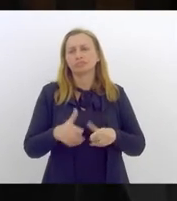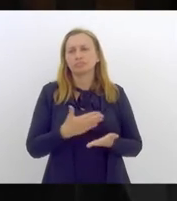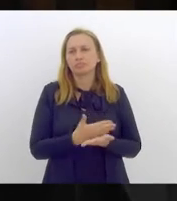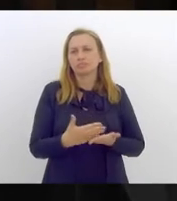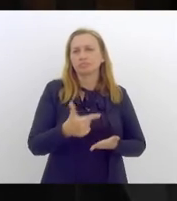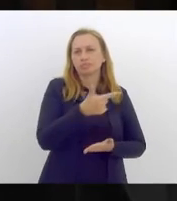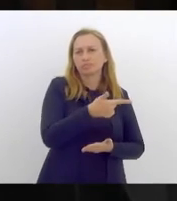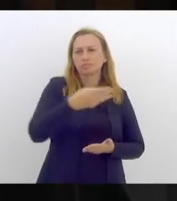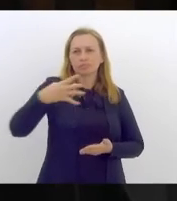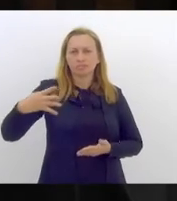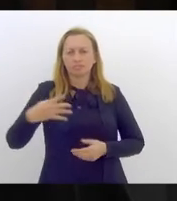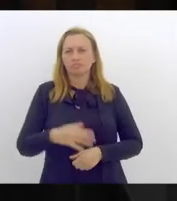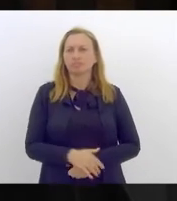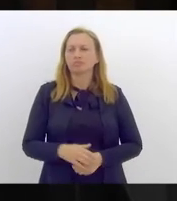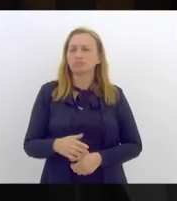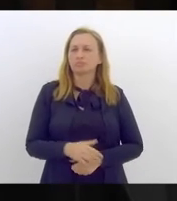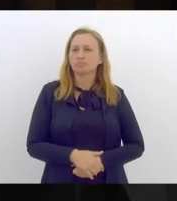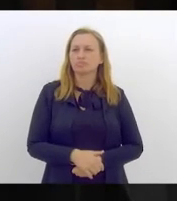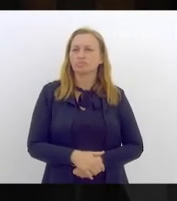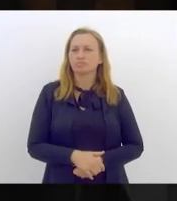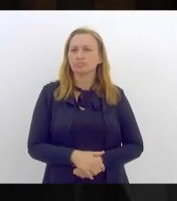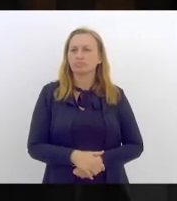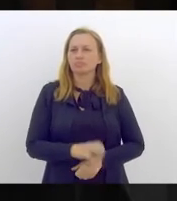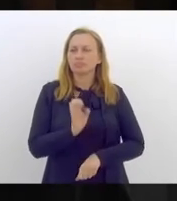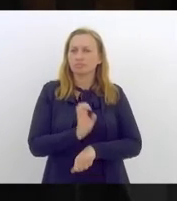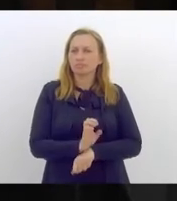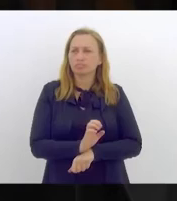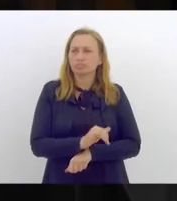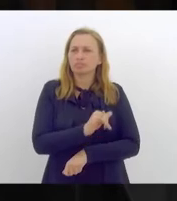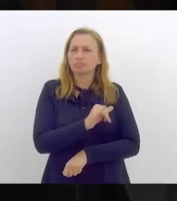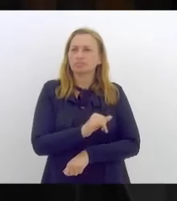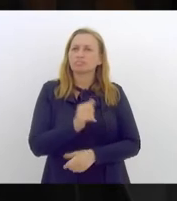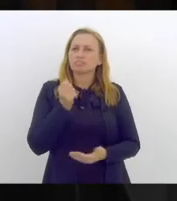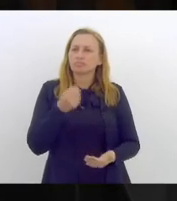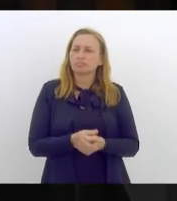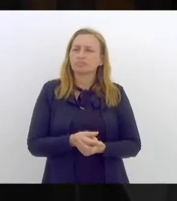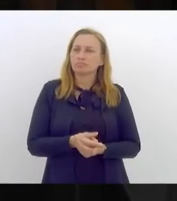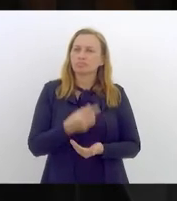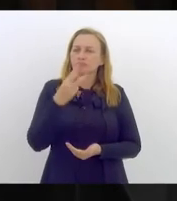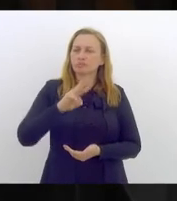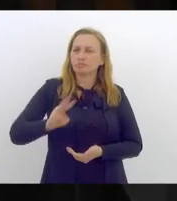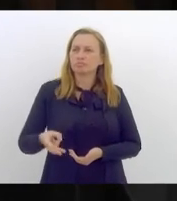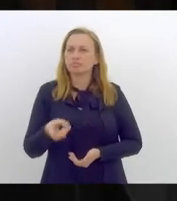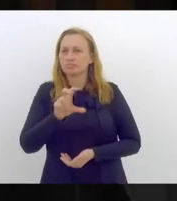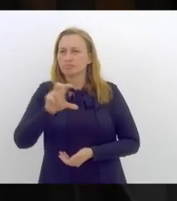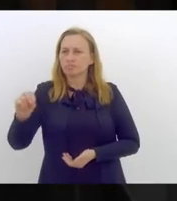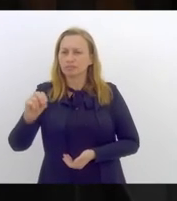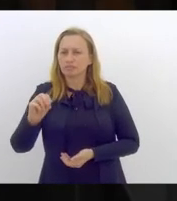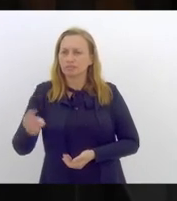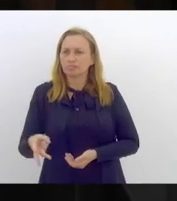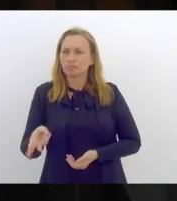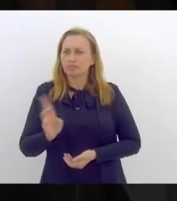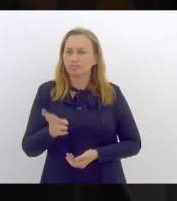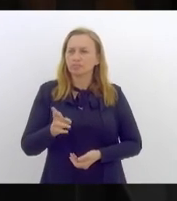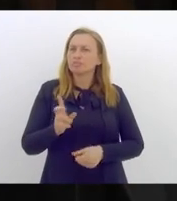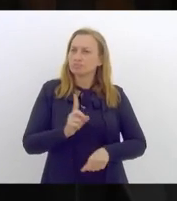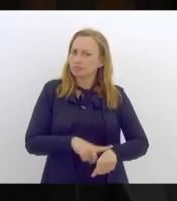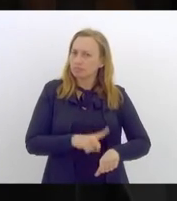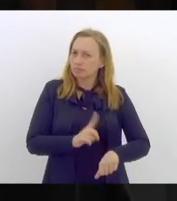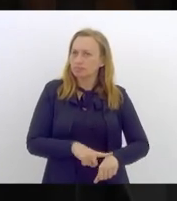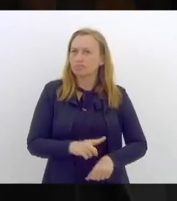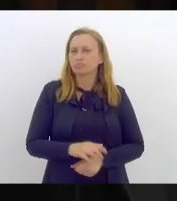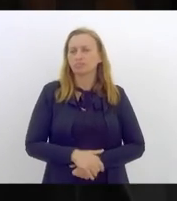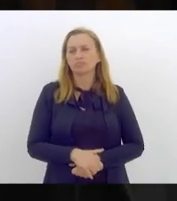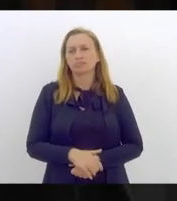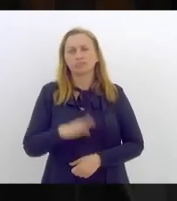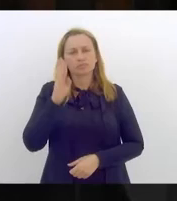2014, ainda o estado do Rio de Janeiro vai pagar 3 bilhões e 500 milhões de reais. Nesse momento, é